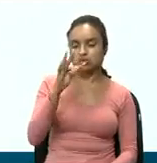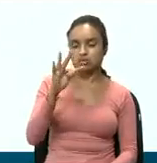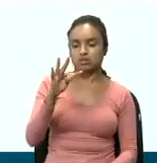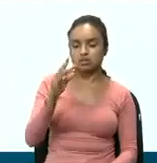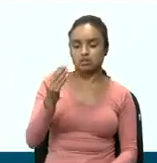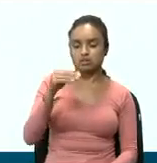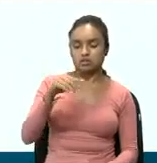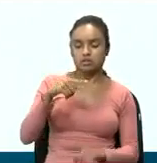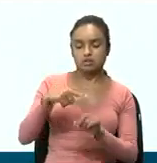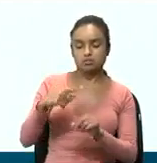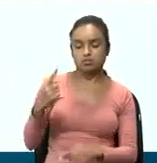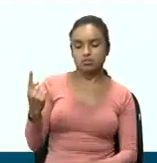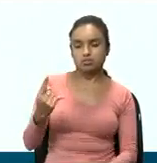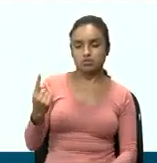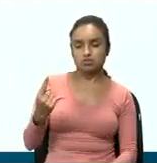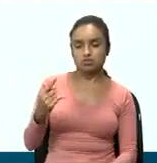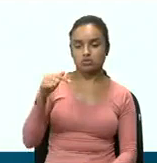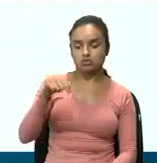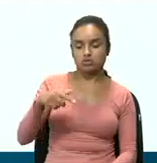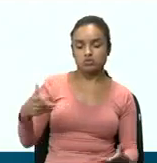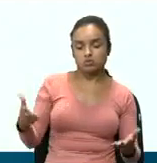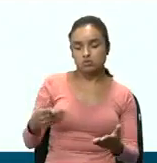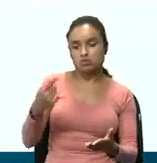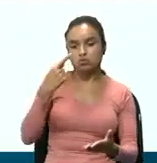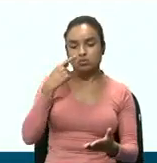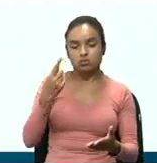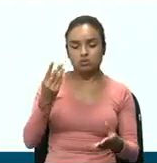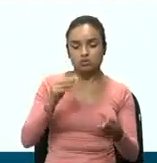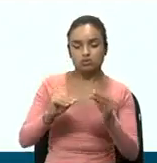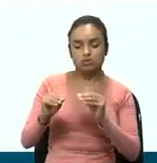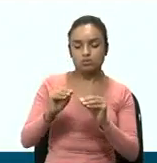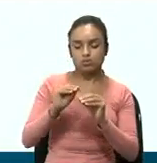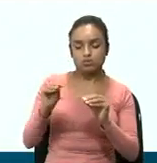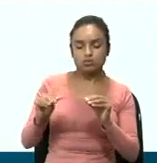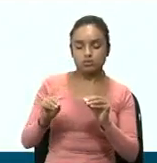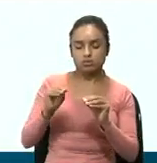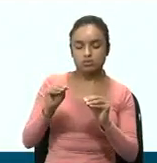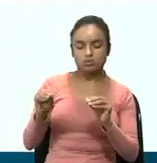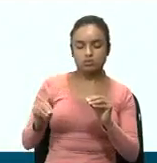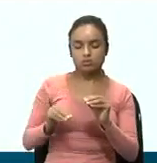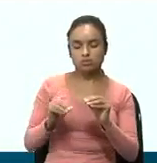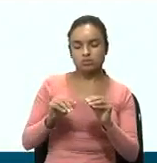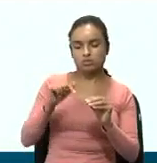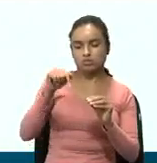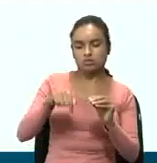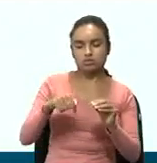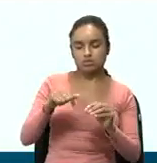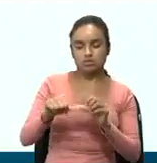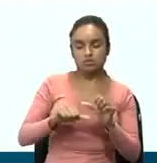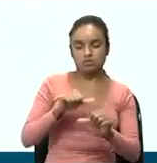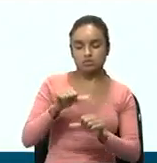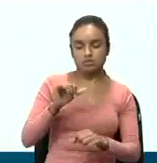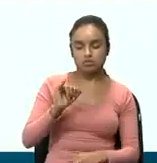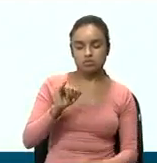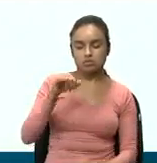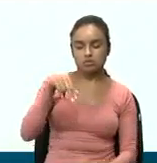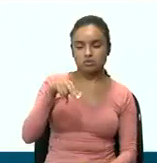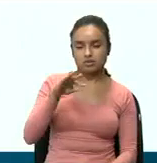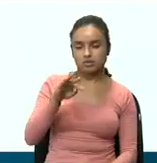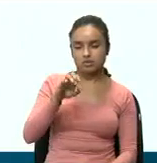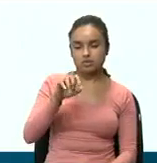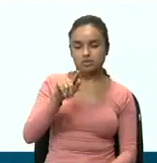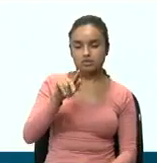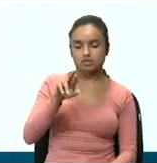mais 1. Agora vamos realizar, então, a mudança na integral. Então, eu vou ter